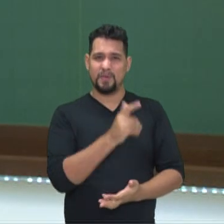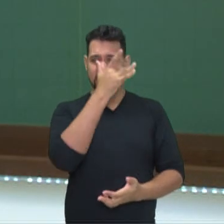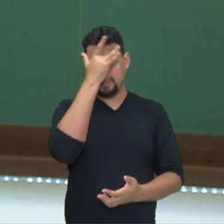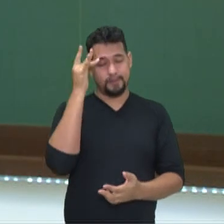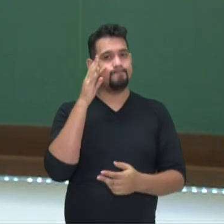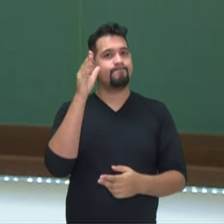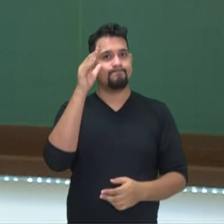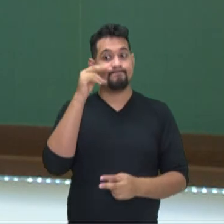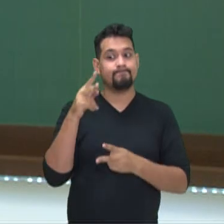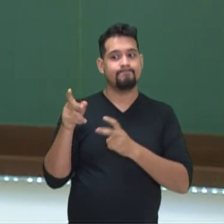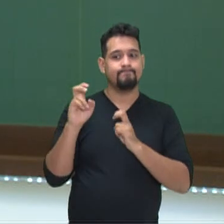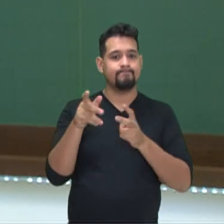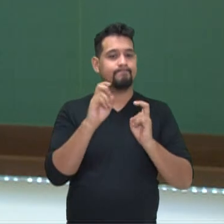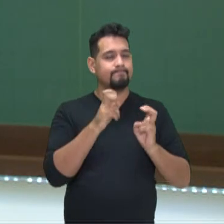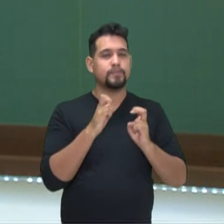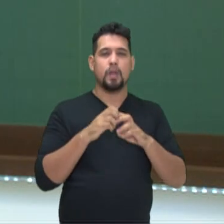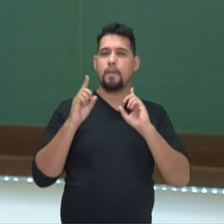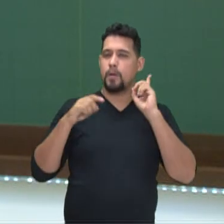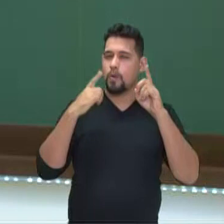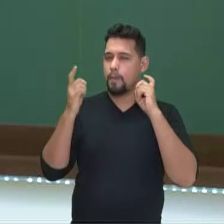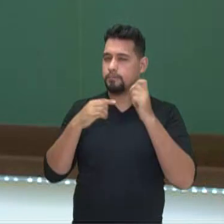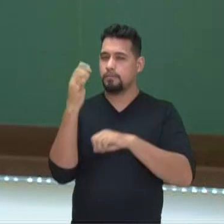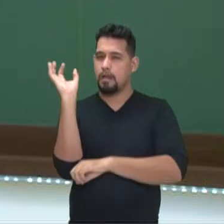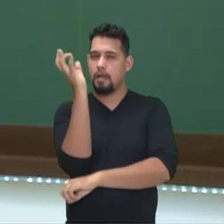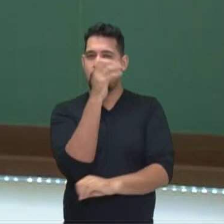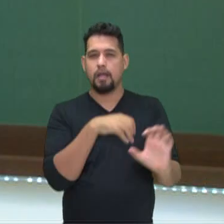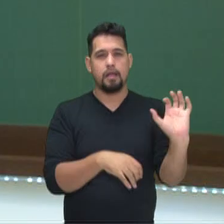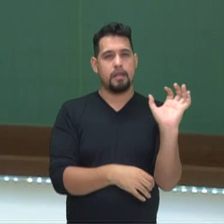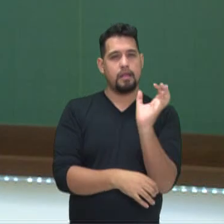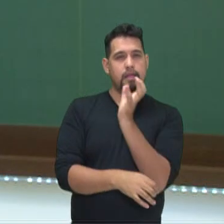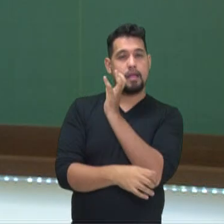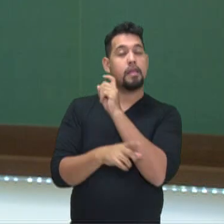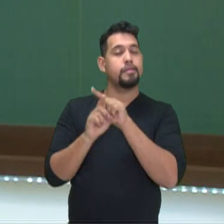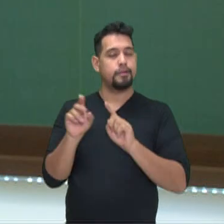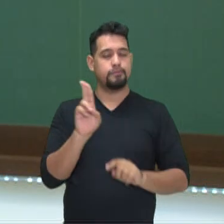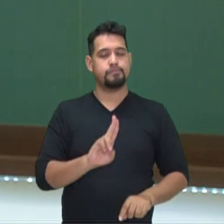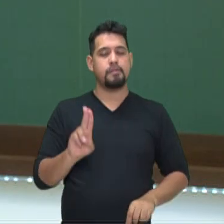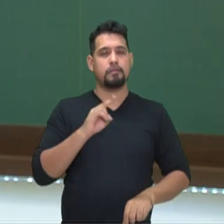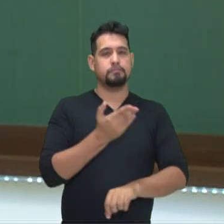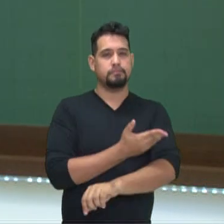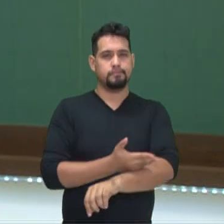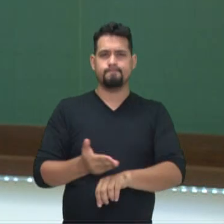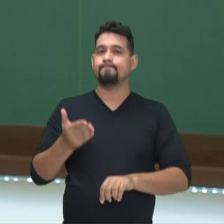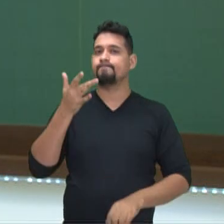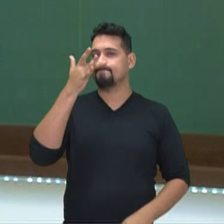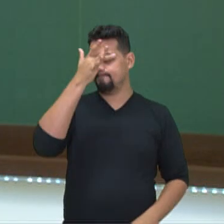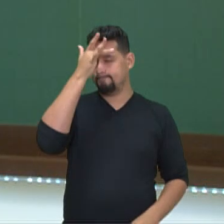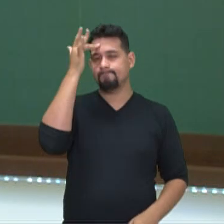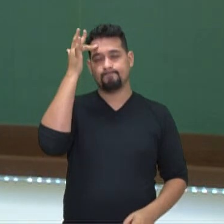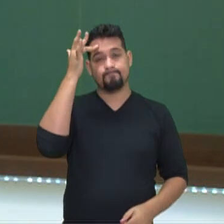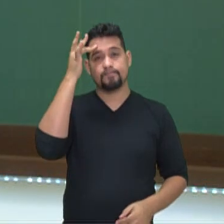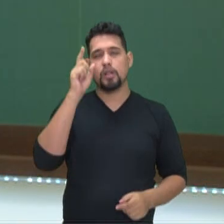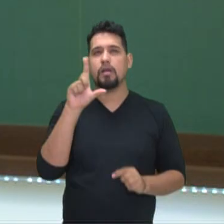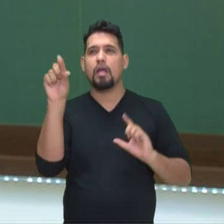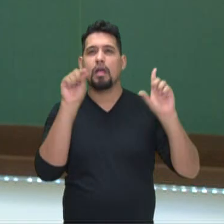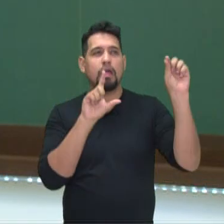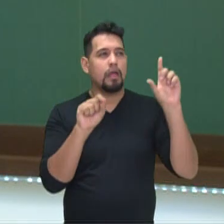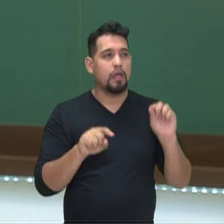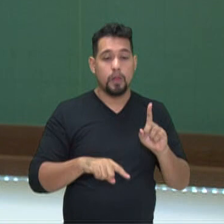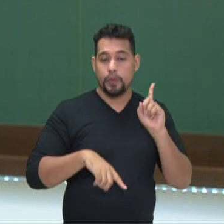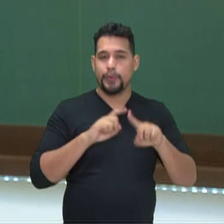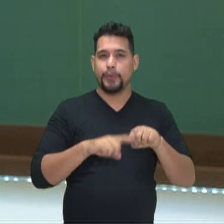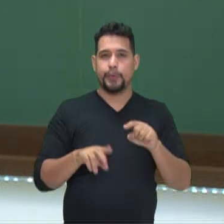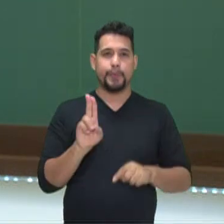gente ver como que essa questão da preocupação ambiental vem tomando conta do comportamento das pessoas, né, na hora de escolher um produto